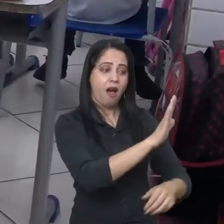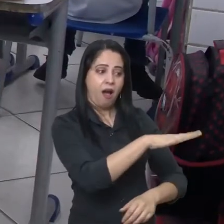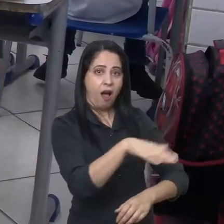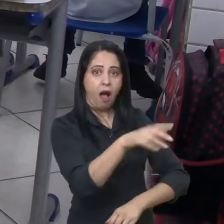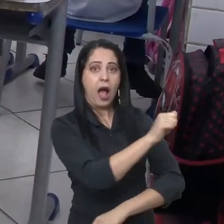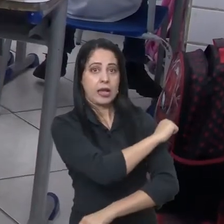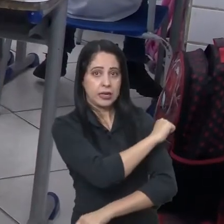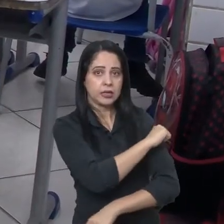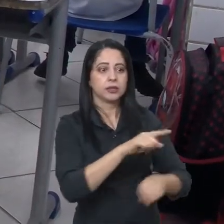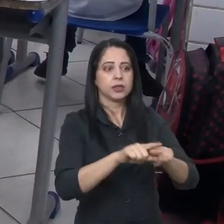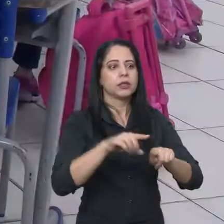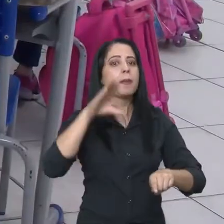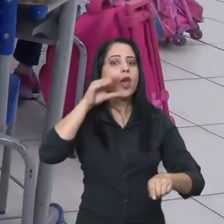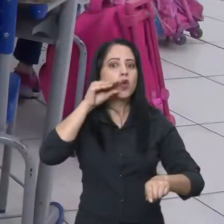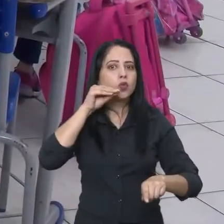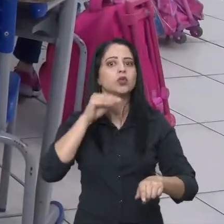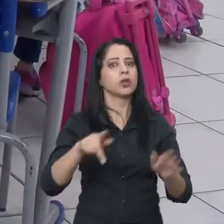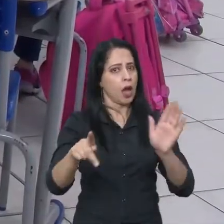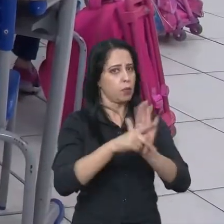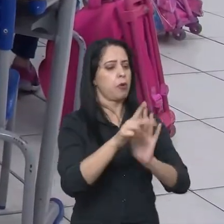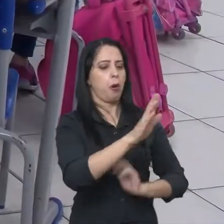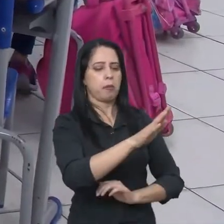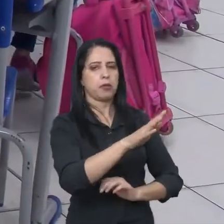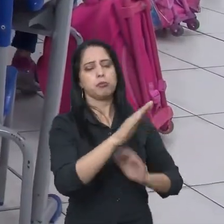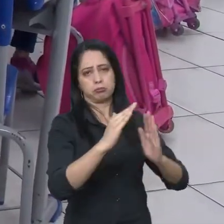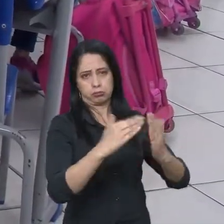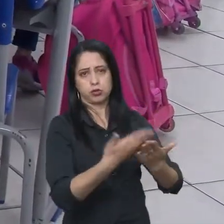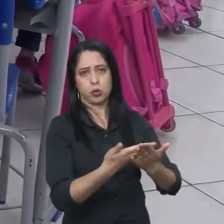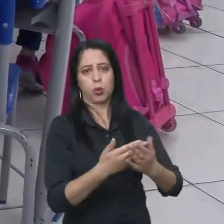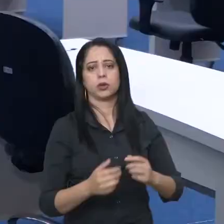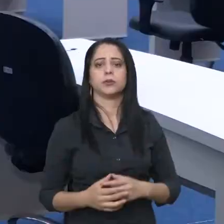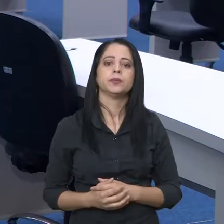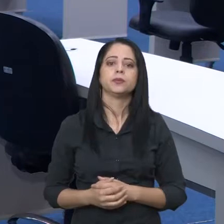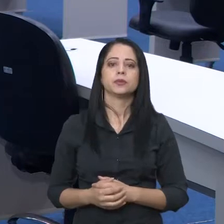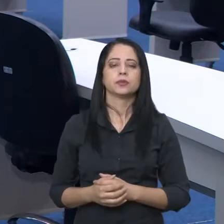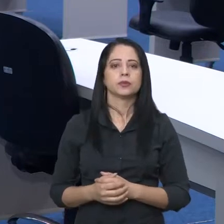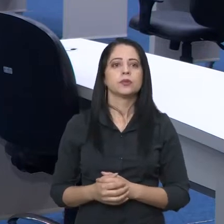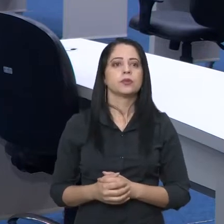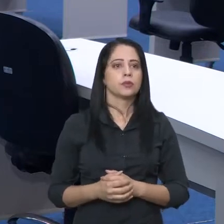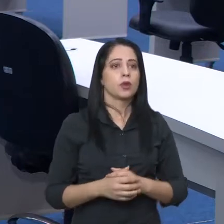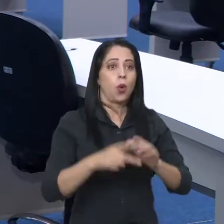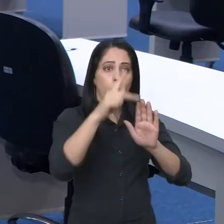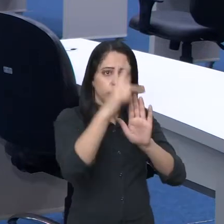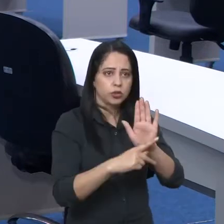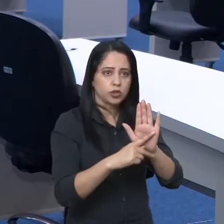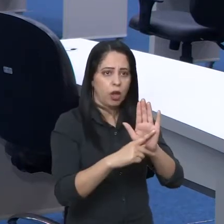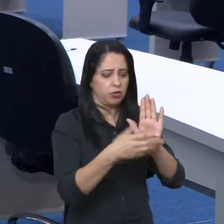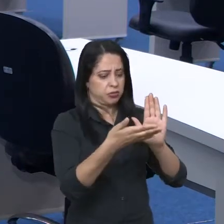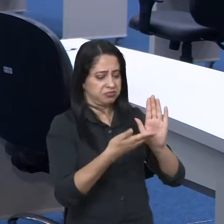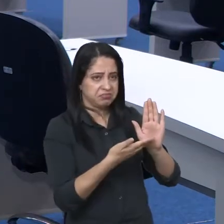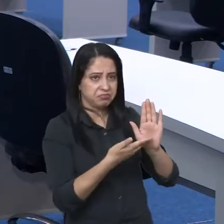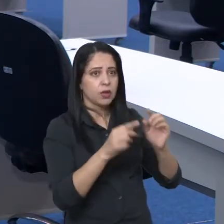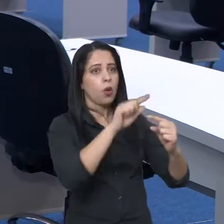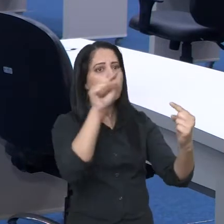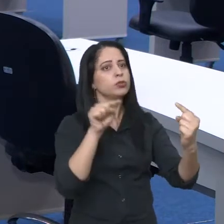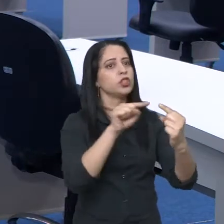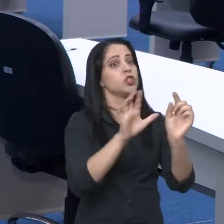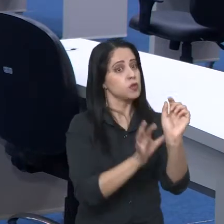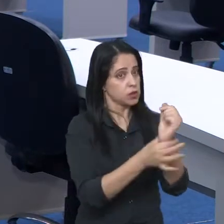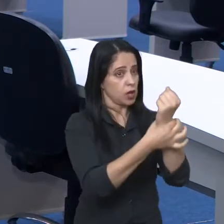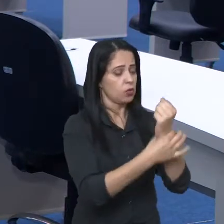segurança tanto para os alunos quanto para os funcionários das escolas. Esse projeto ele visa a